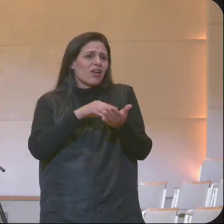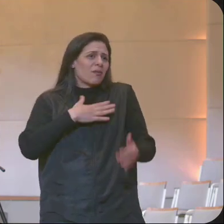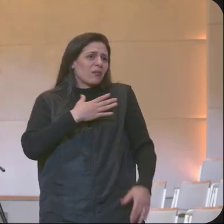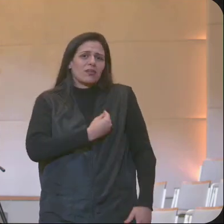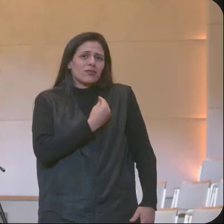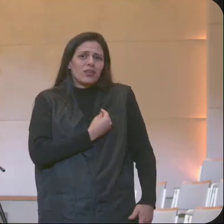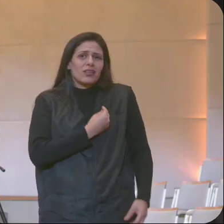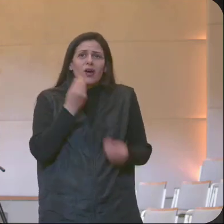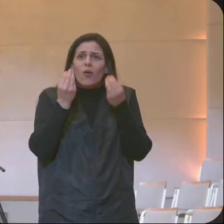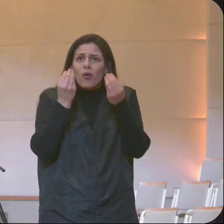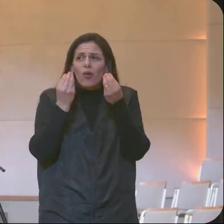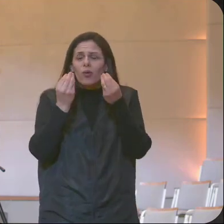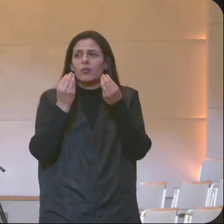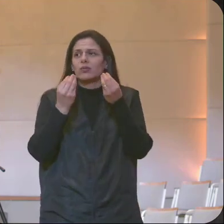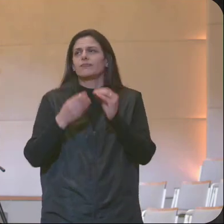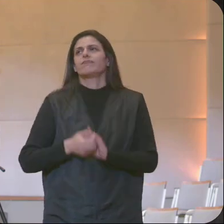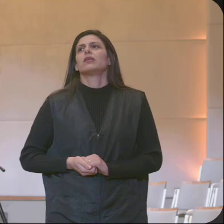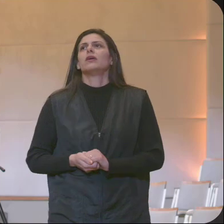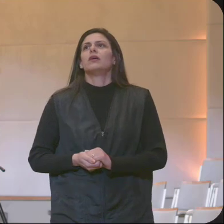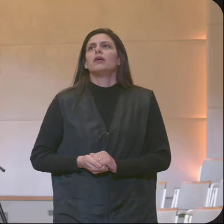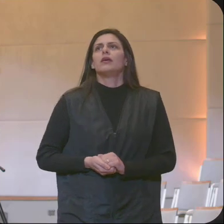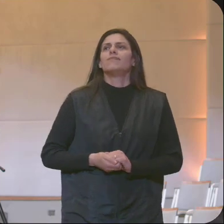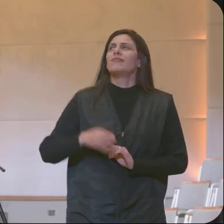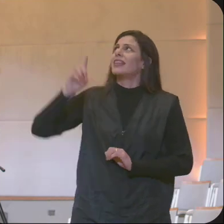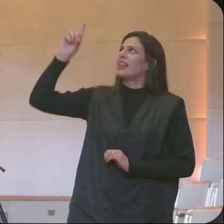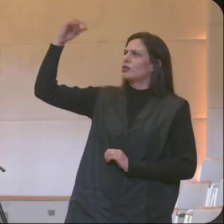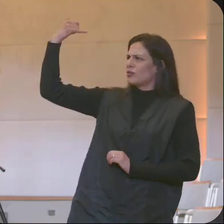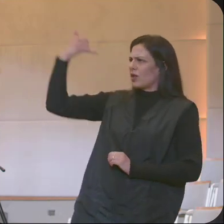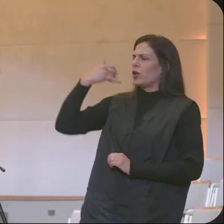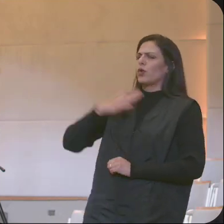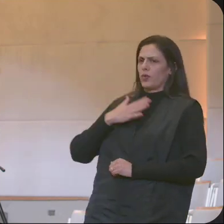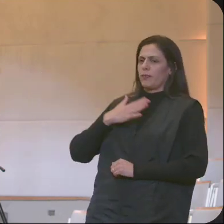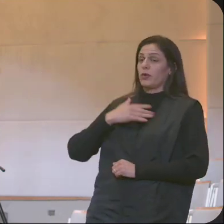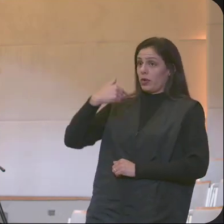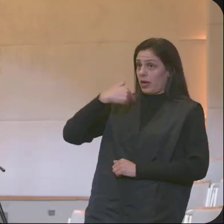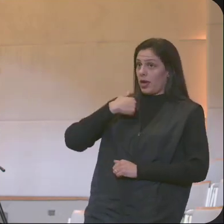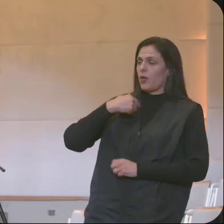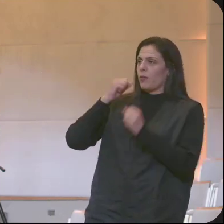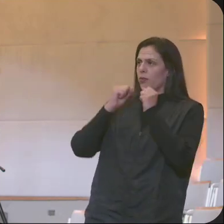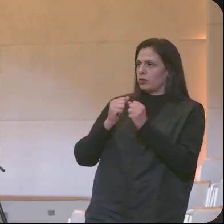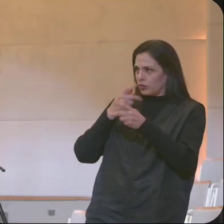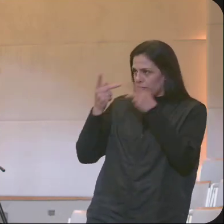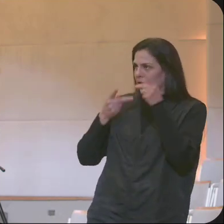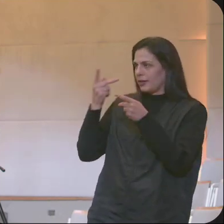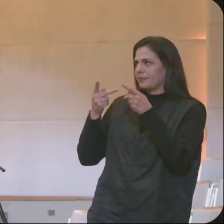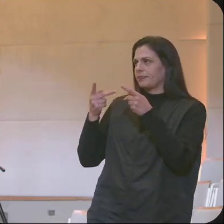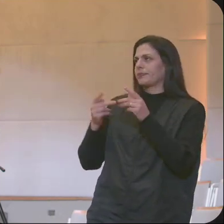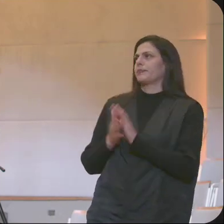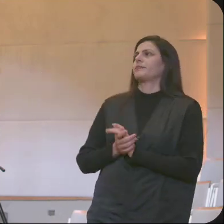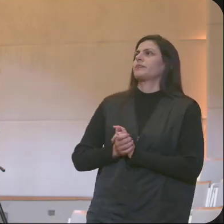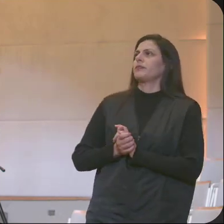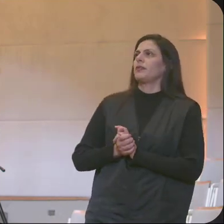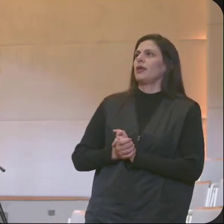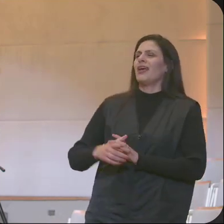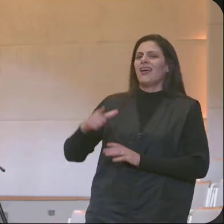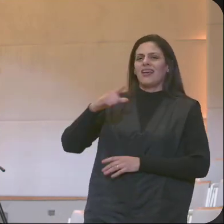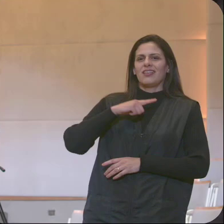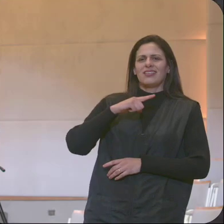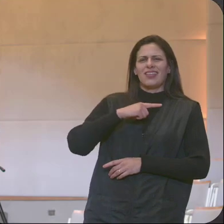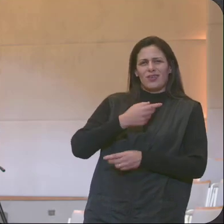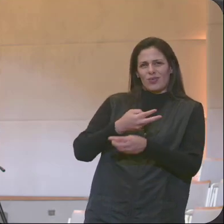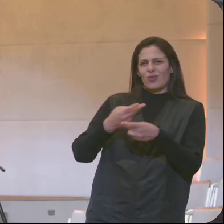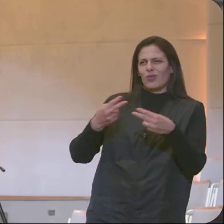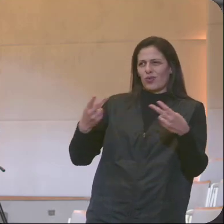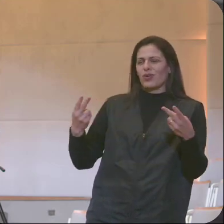algo tremendo, né? E eu pude falar com ela assim: minha irmã, existem situações em